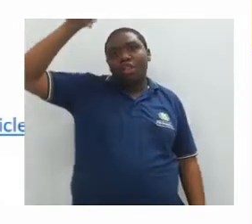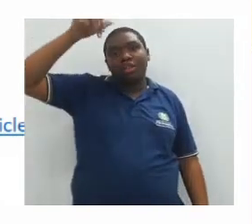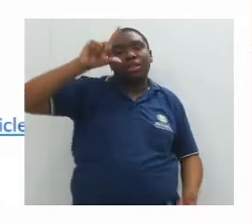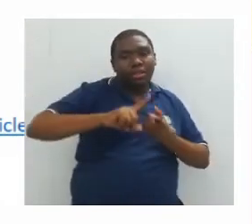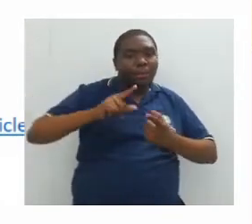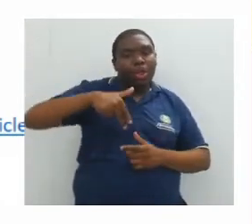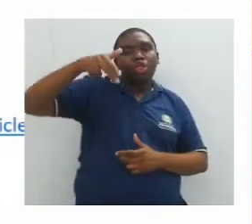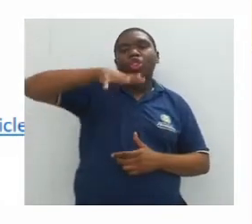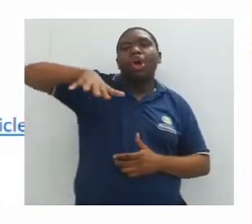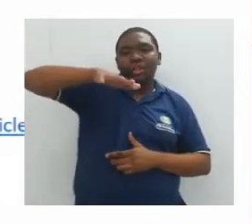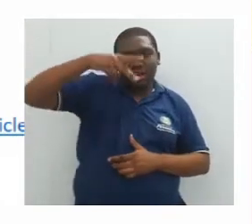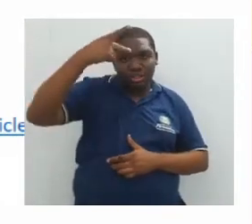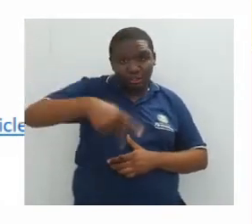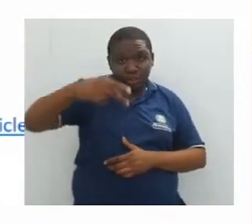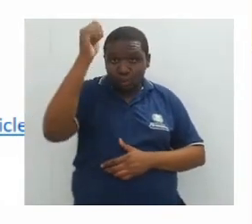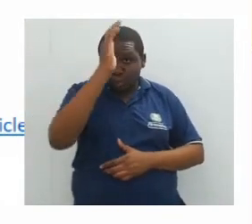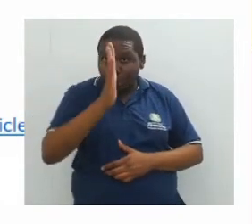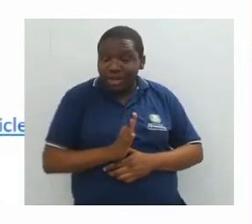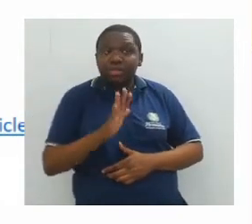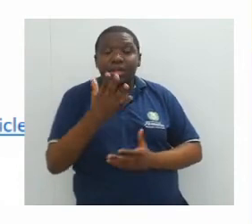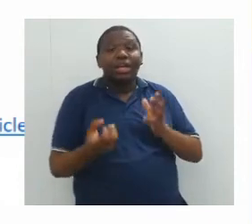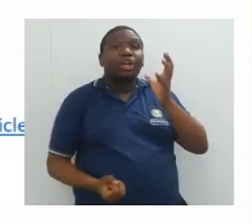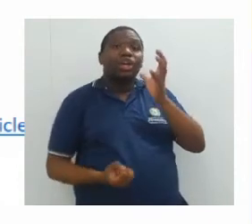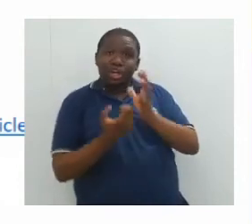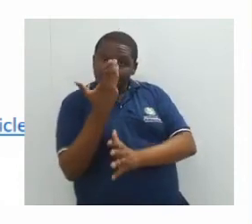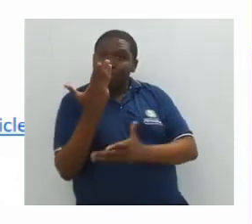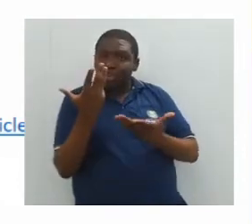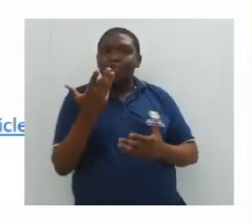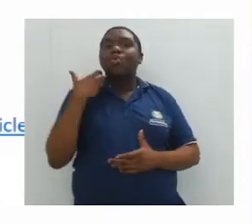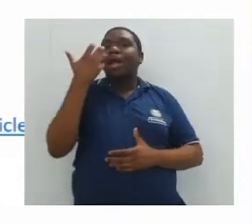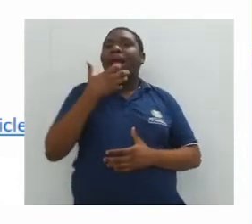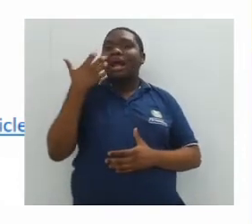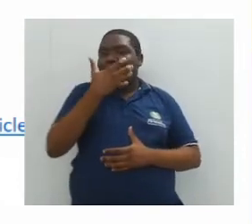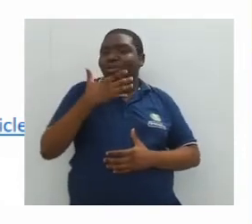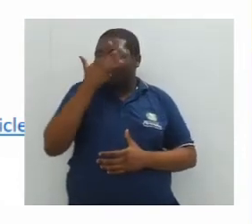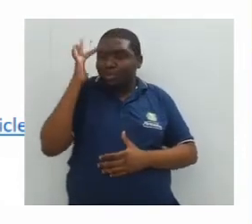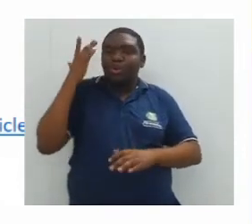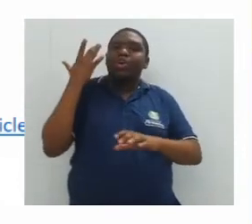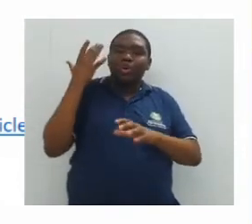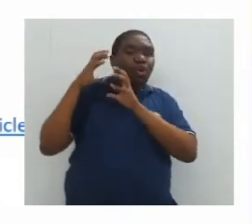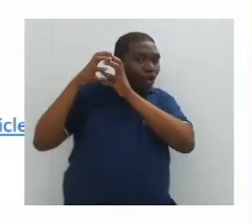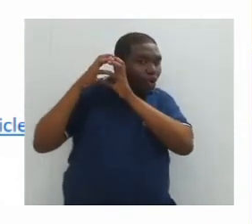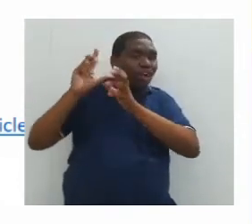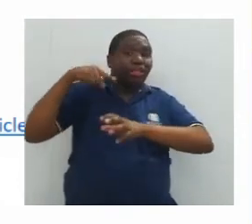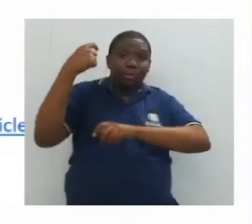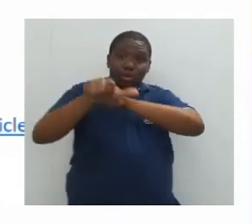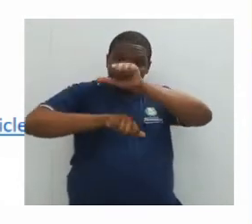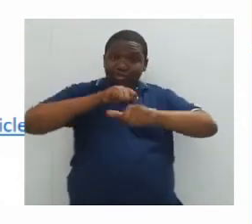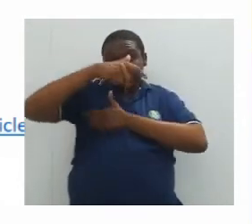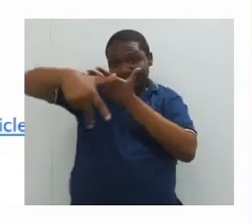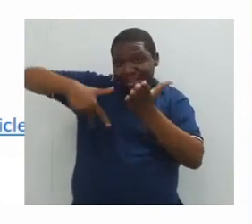Brasil. Teve origem no canto dos tiradores de coco, que só depois se transformou no ritmo